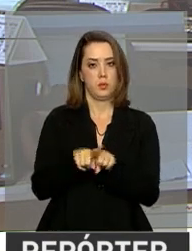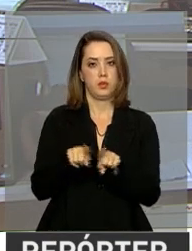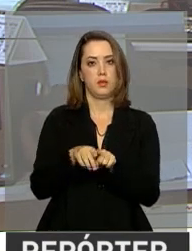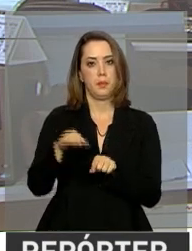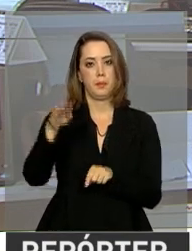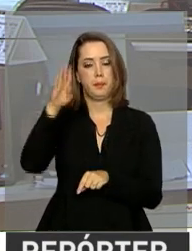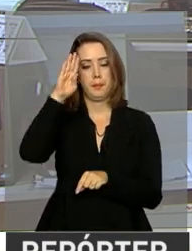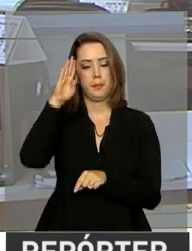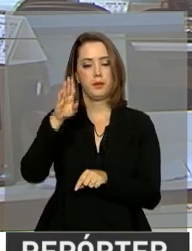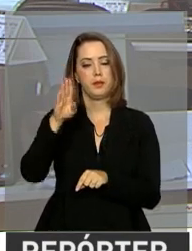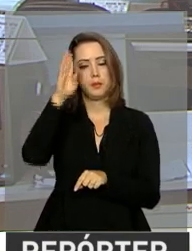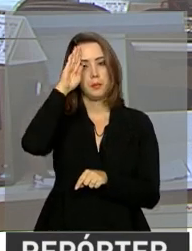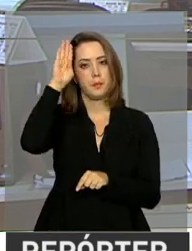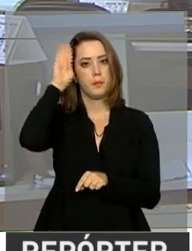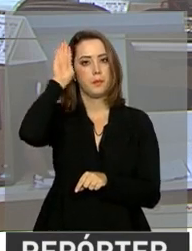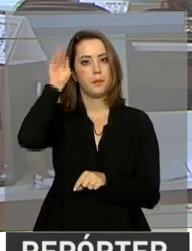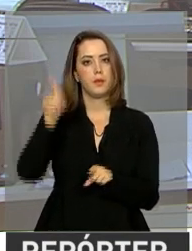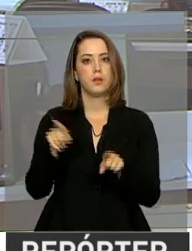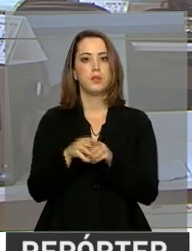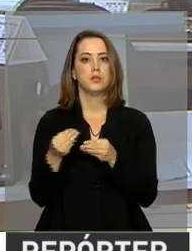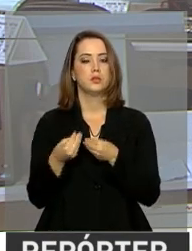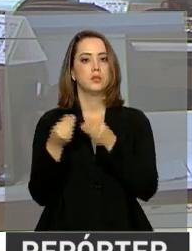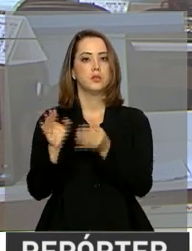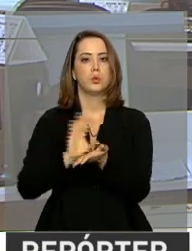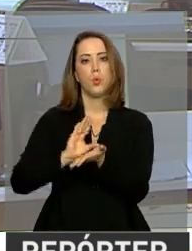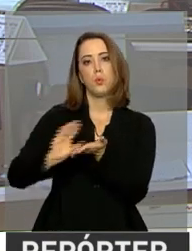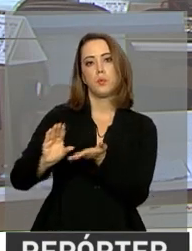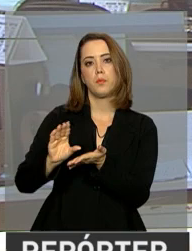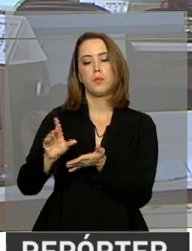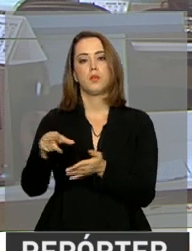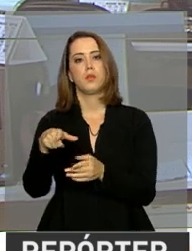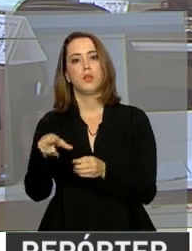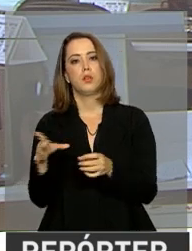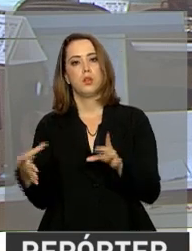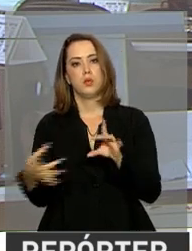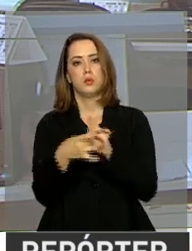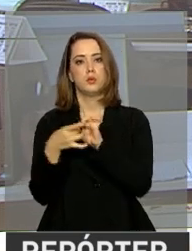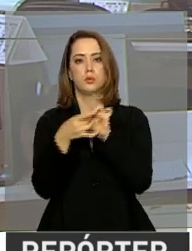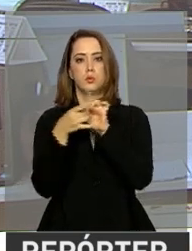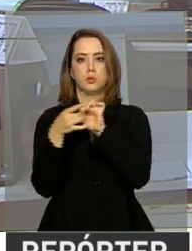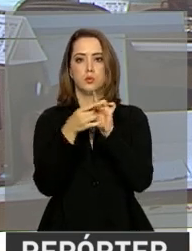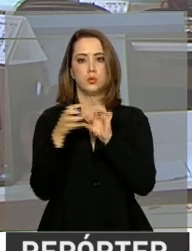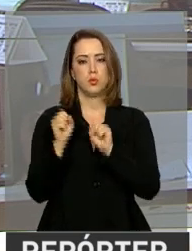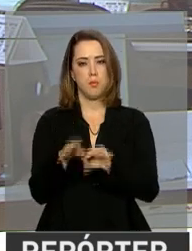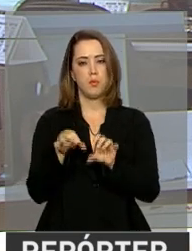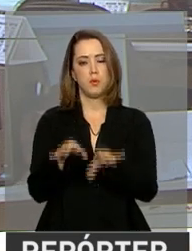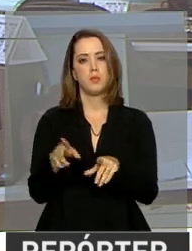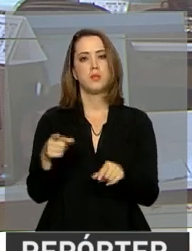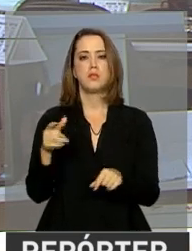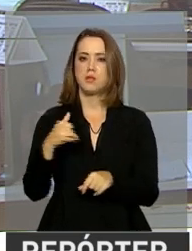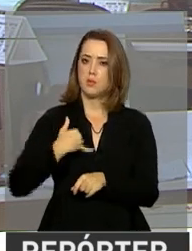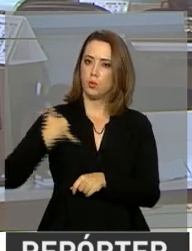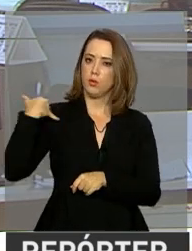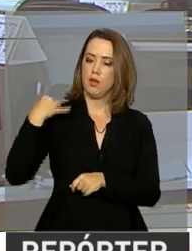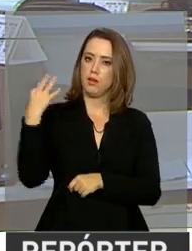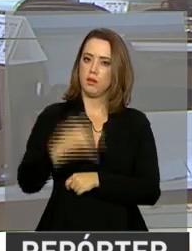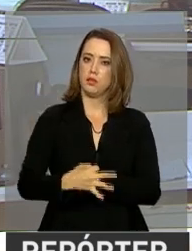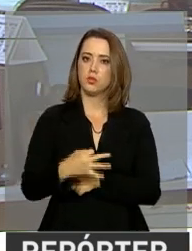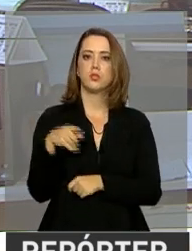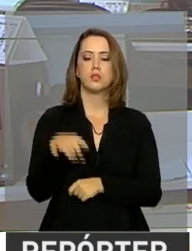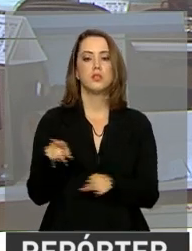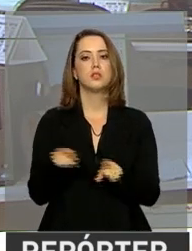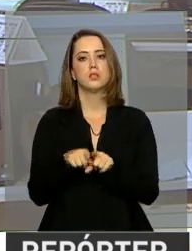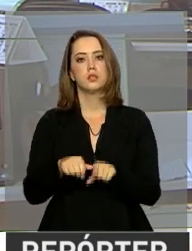será destinada ao Pacto Nacional pela Alfabetização na Idade Certa. Além disso, 15 milhões de